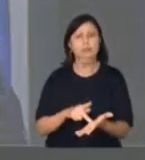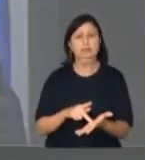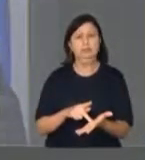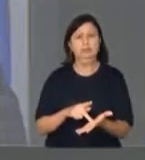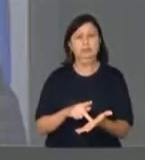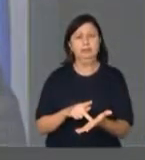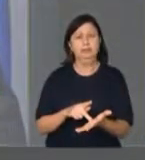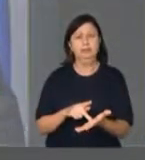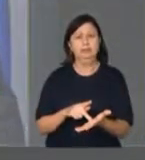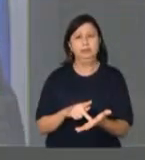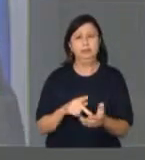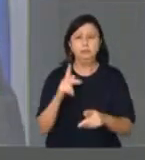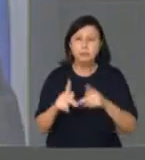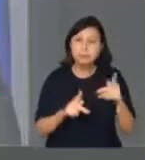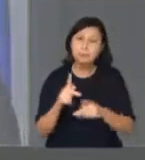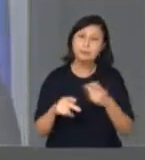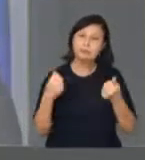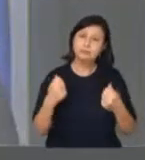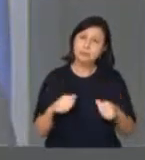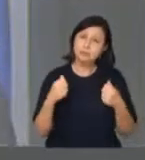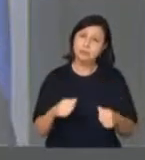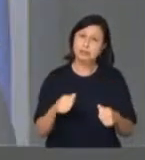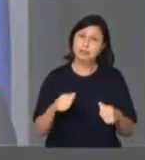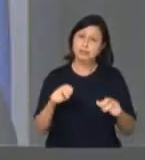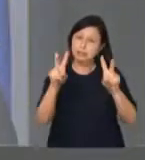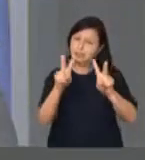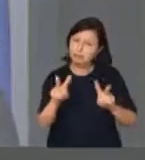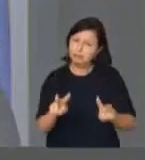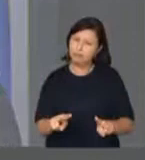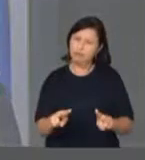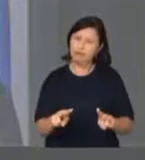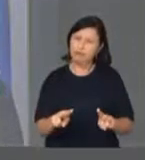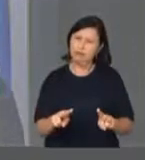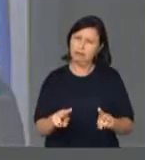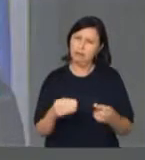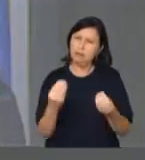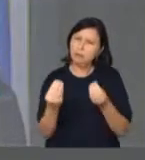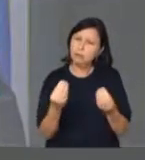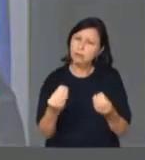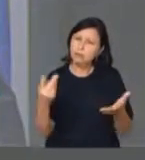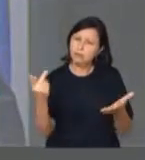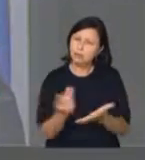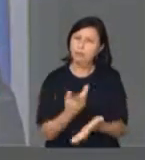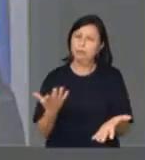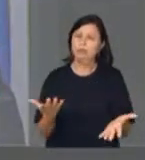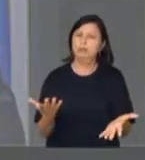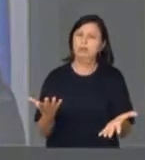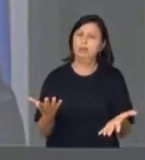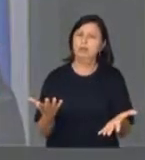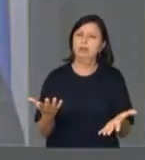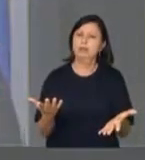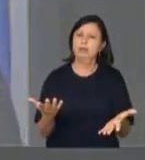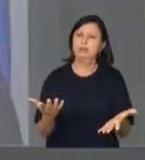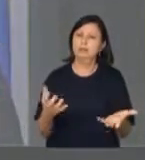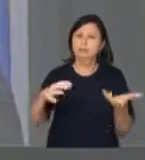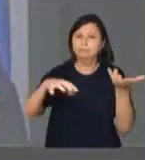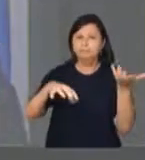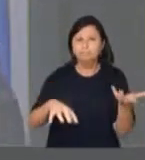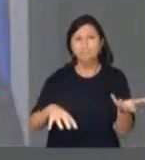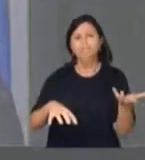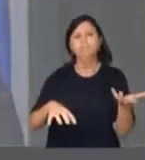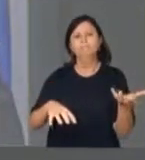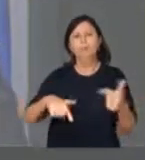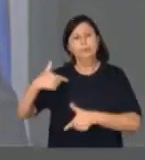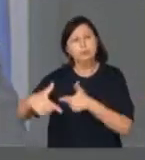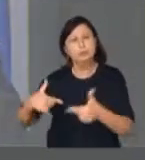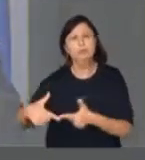que a população tenha condição de enxergar a realidade que vem sendo prestada por esse Congresso, a realidade do